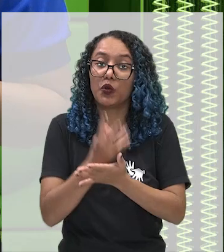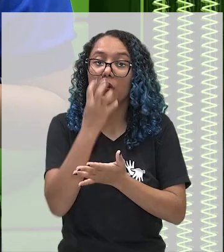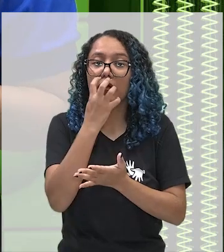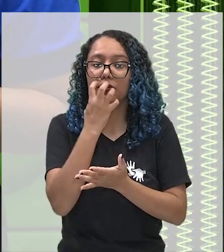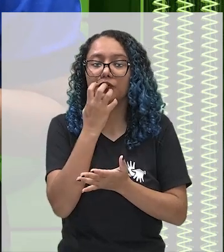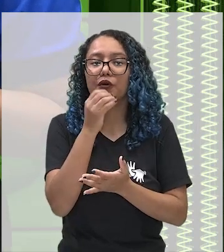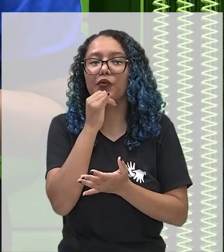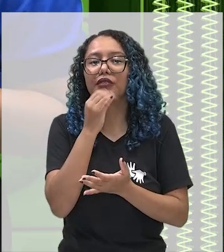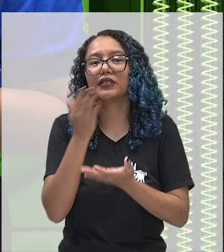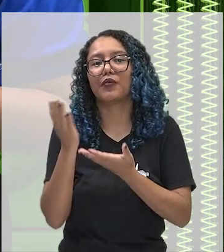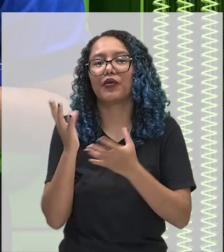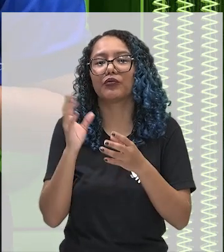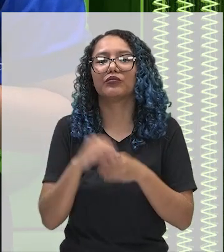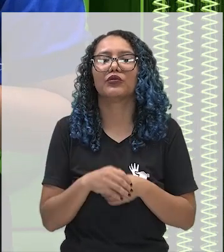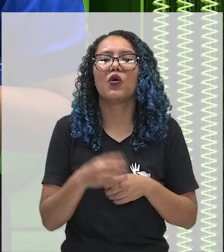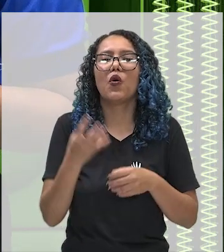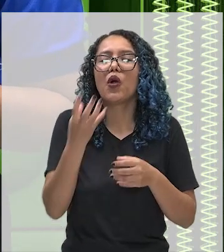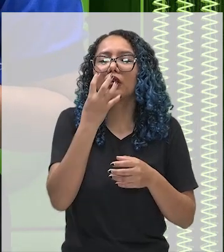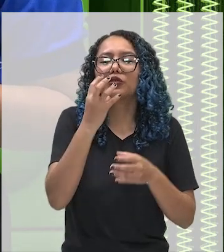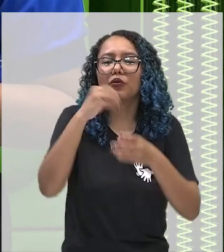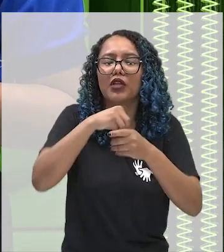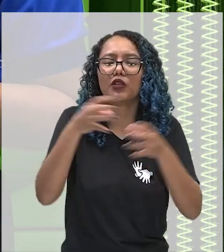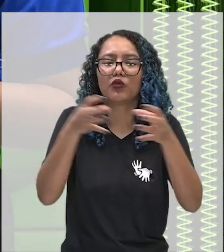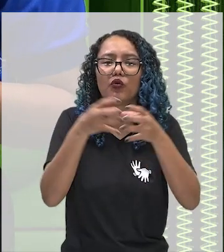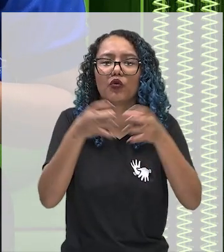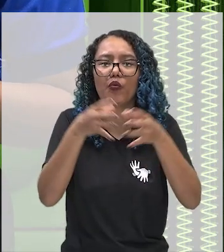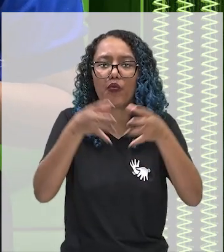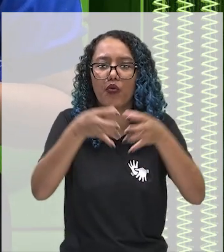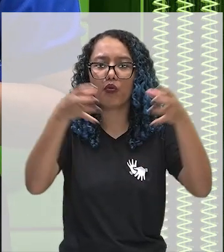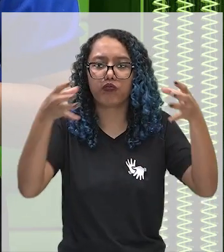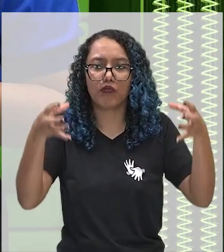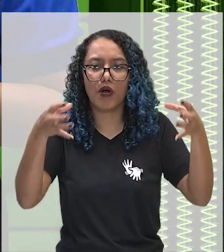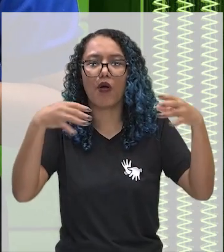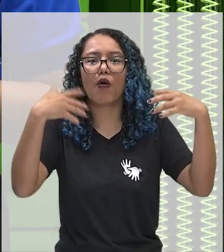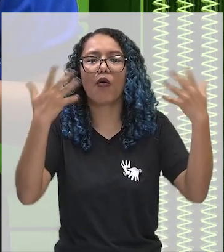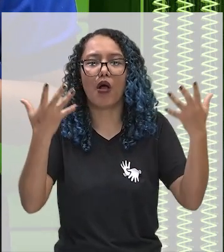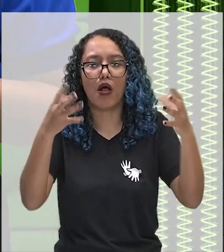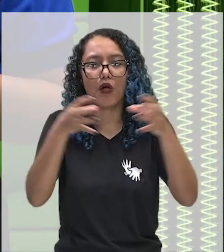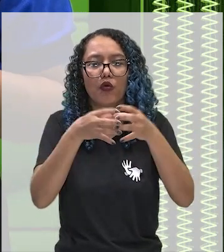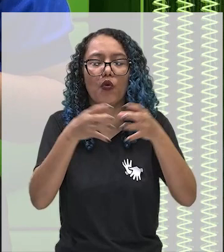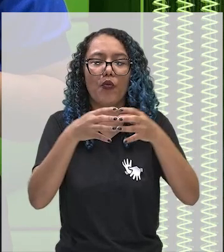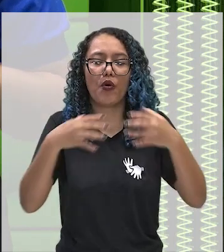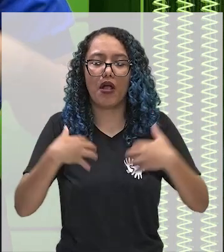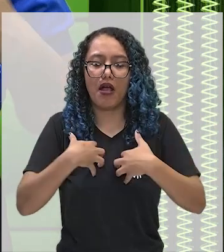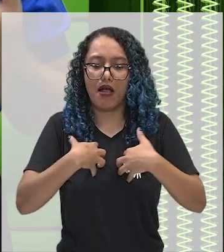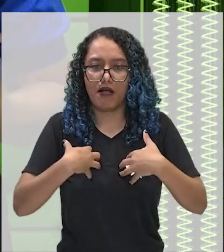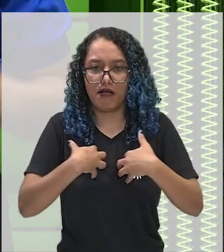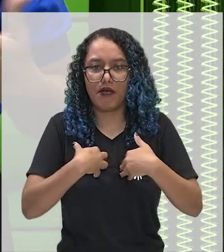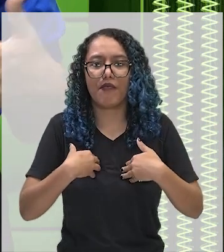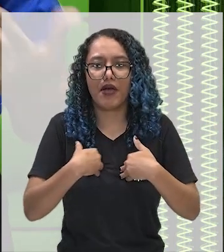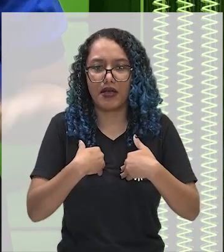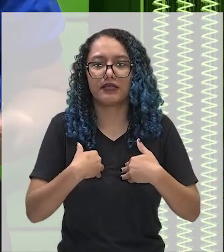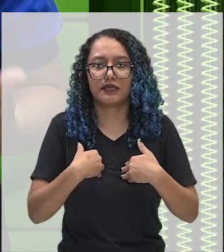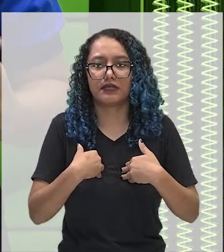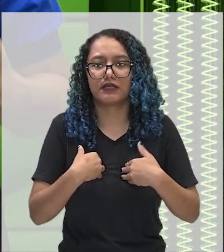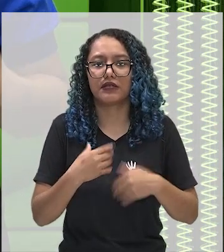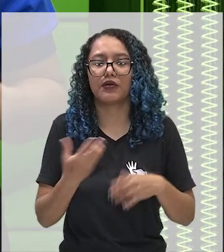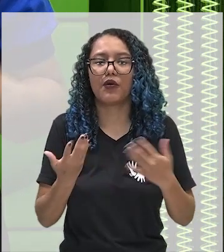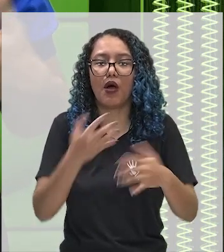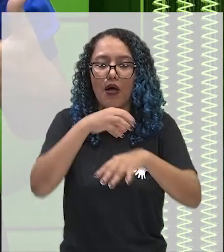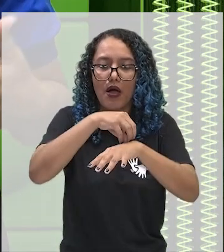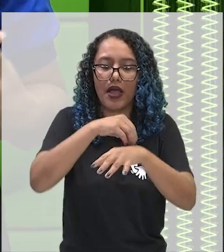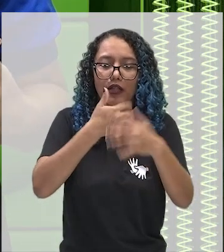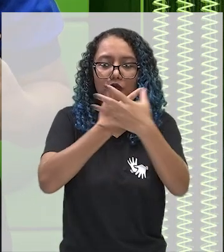aí o cachorro, ele está aqui nesse grupo, olha, maior, que é o grupo dos animais, ou seja, o grupo do reino dos animais,